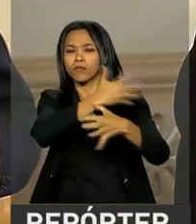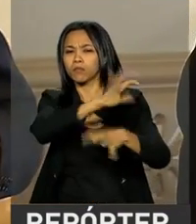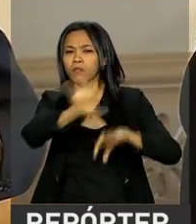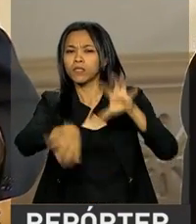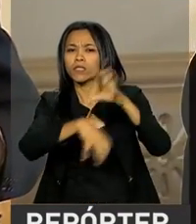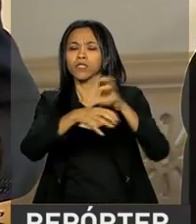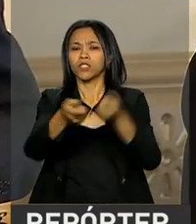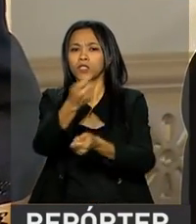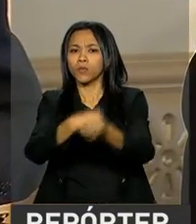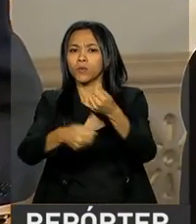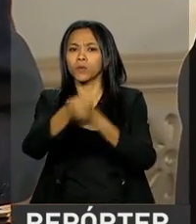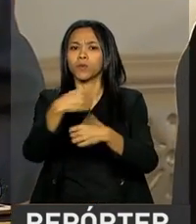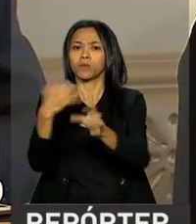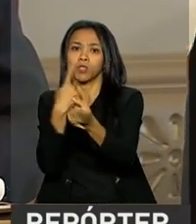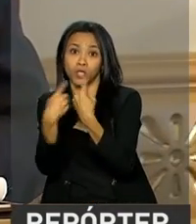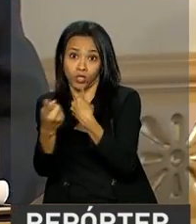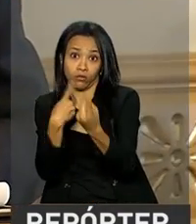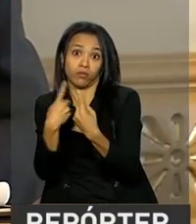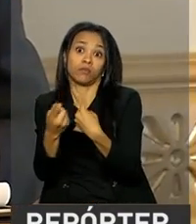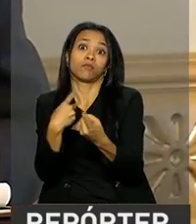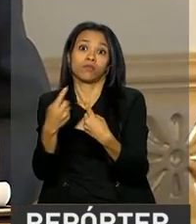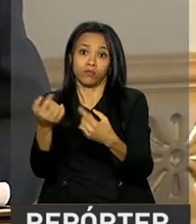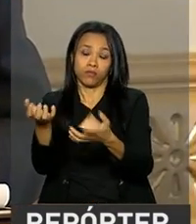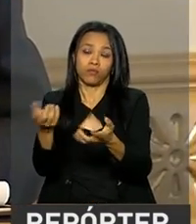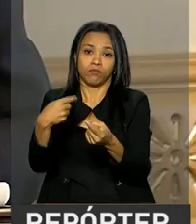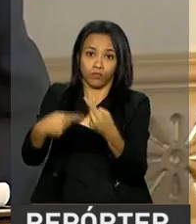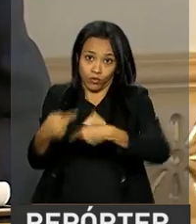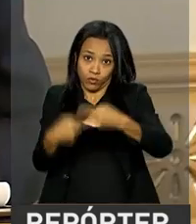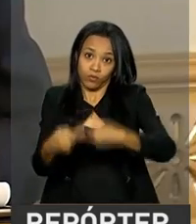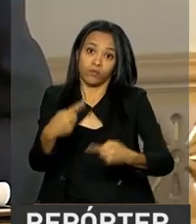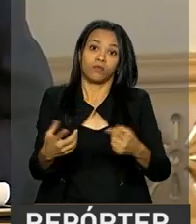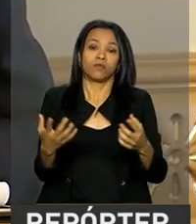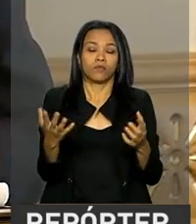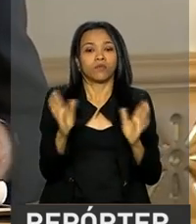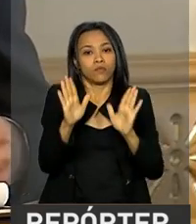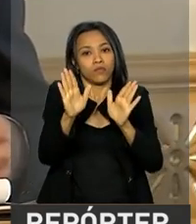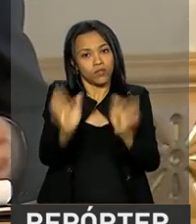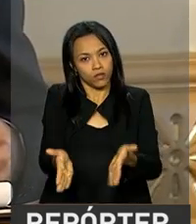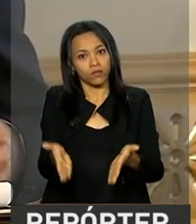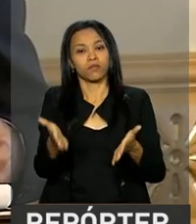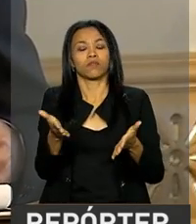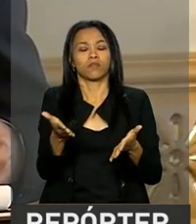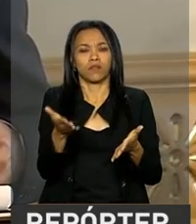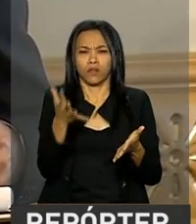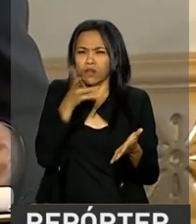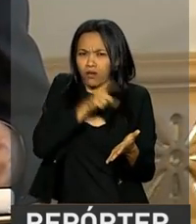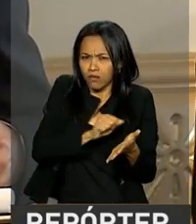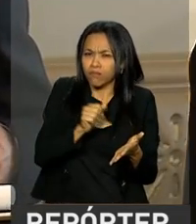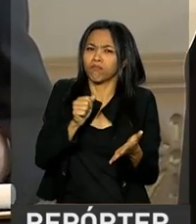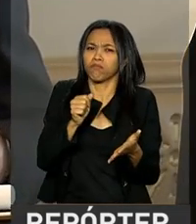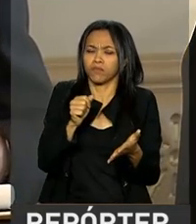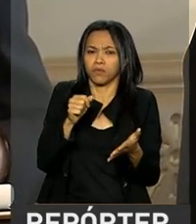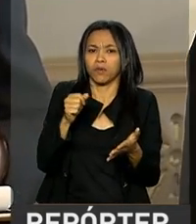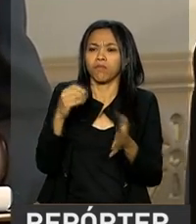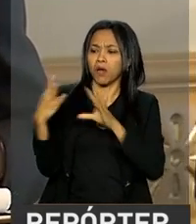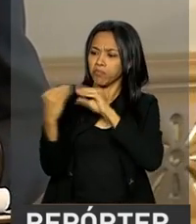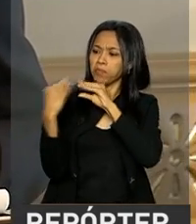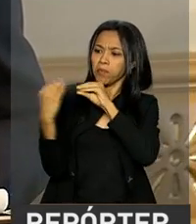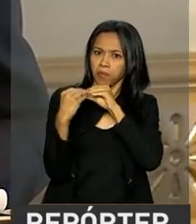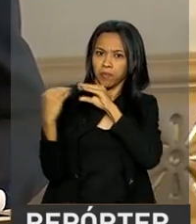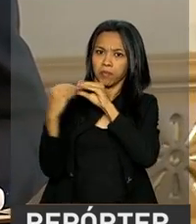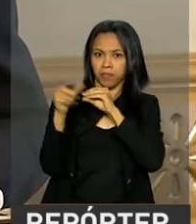diálogo político de natureza internacional foram tratados ainda que rapidamente mas aprofundadamente com sua